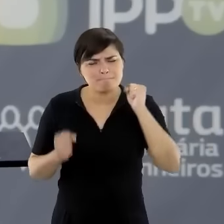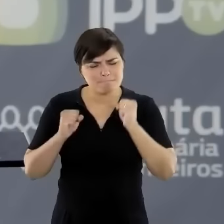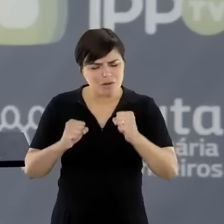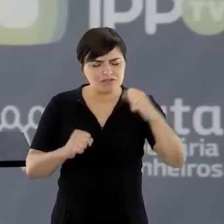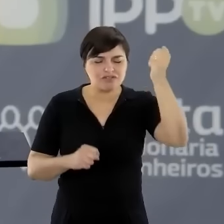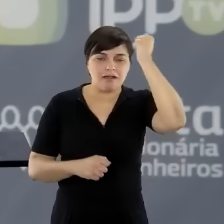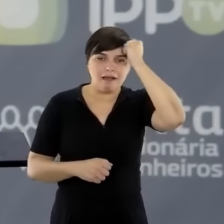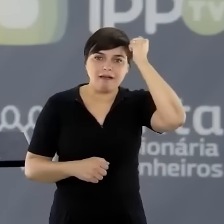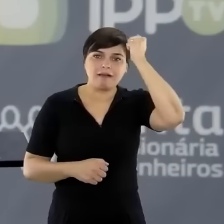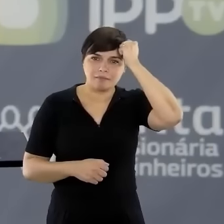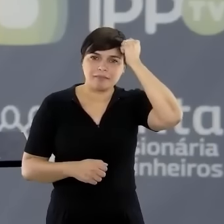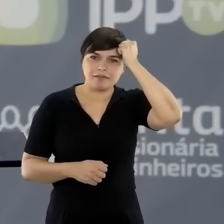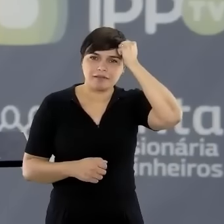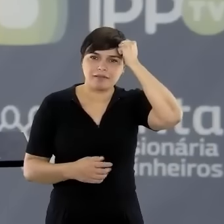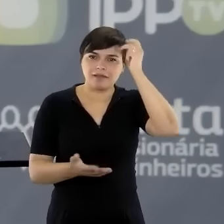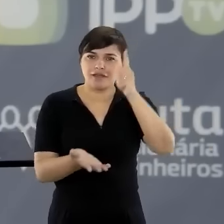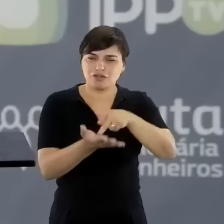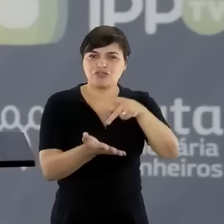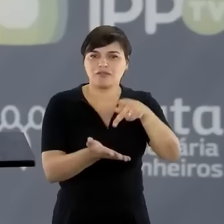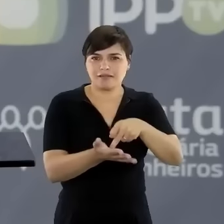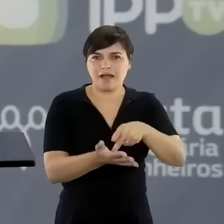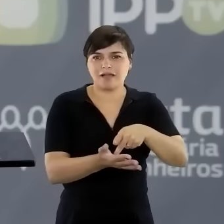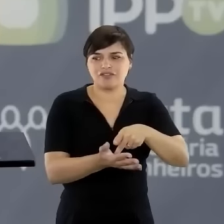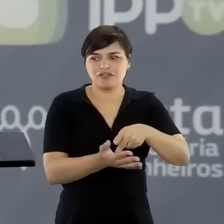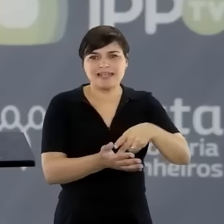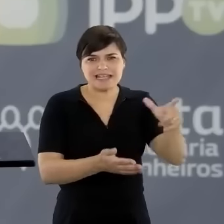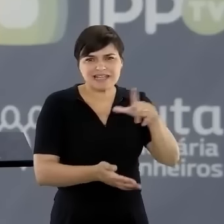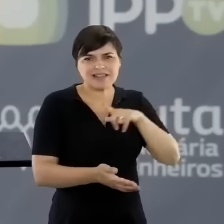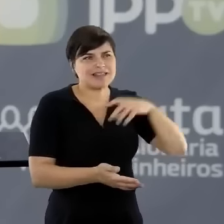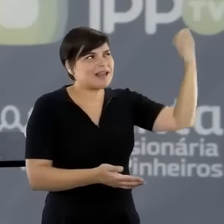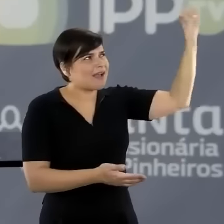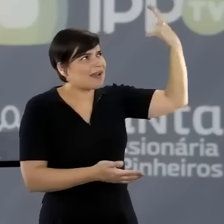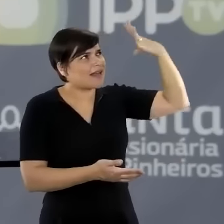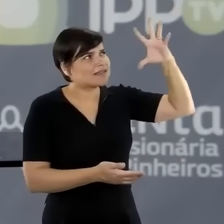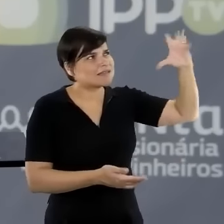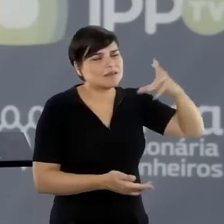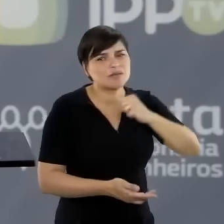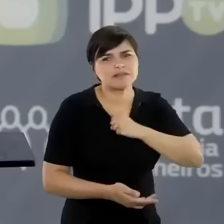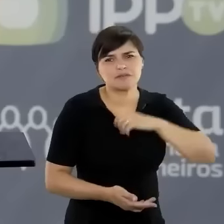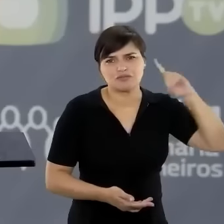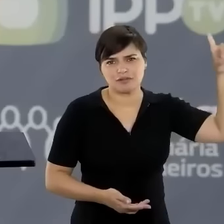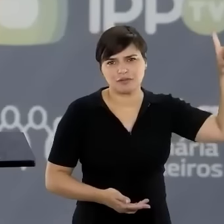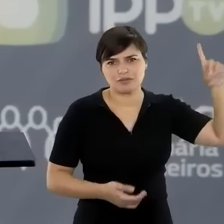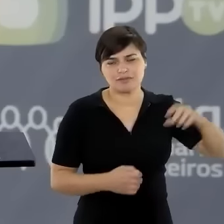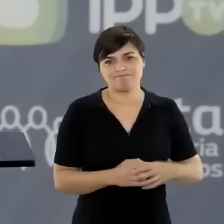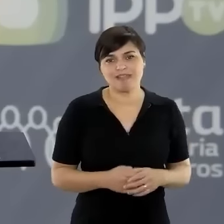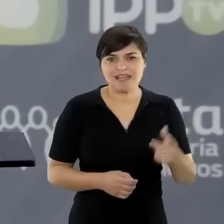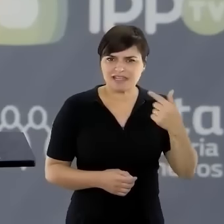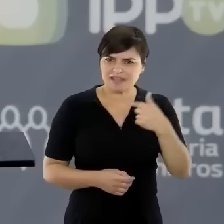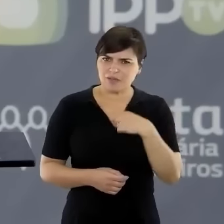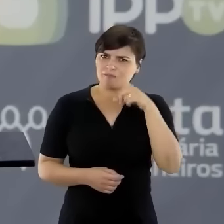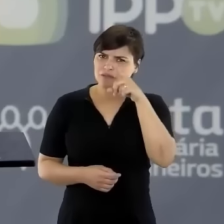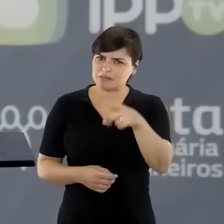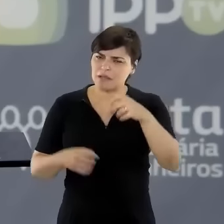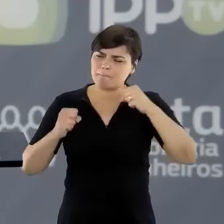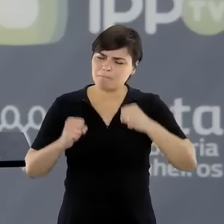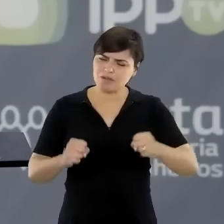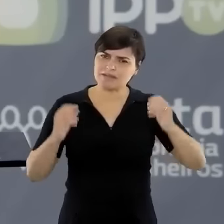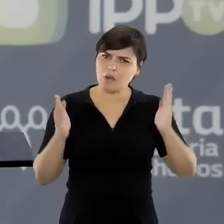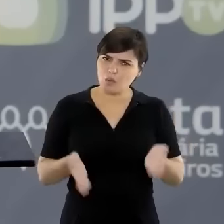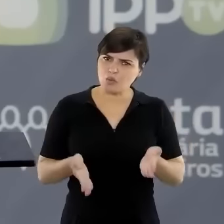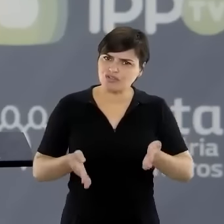cinza para encontrar de Deus o favor a graça a misericórdia e a salvação que você e eu hoje possamos